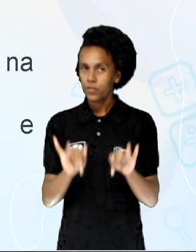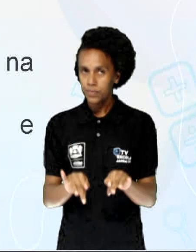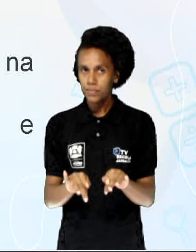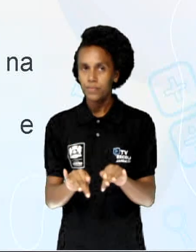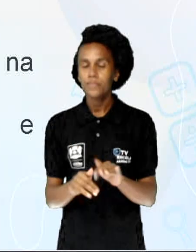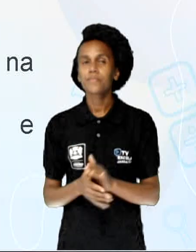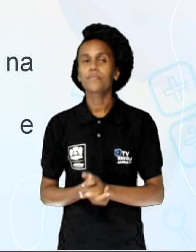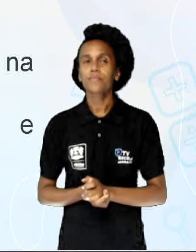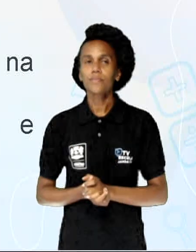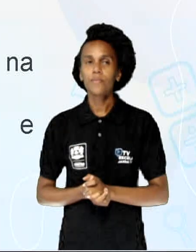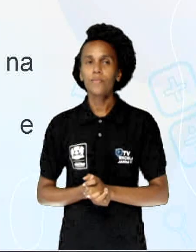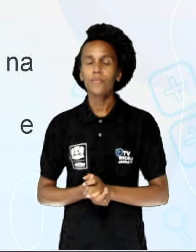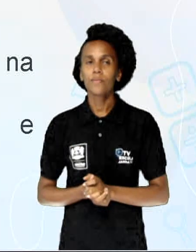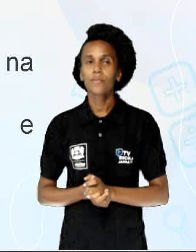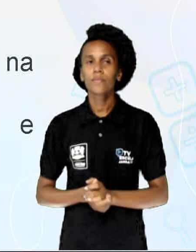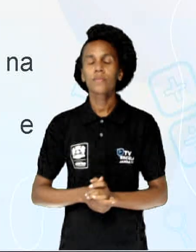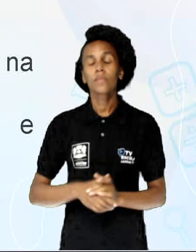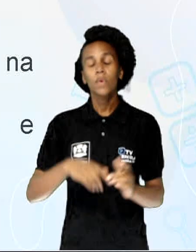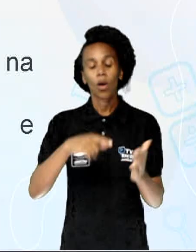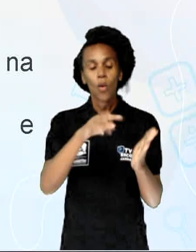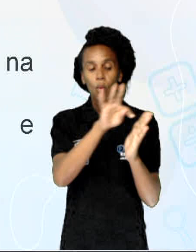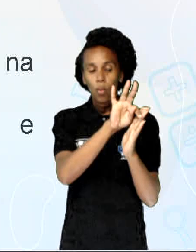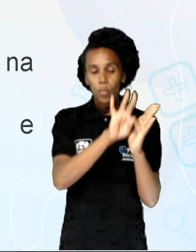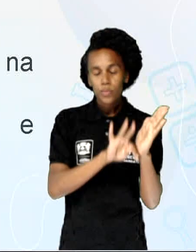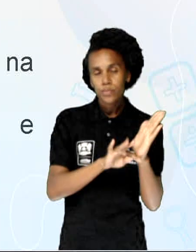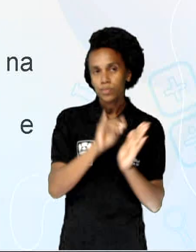Sempre texto narrado em terceira pessoa.